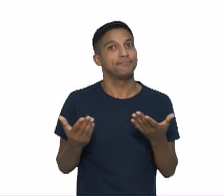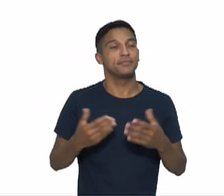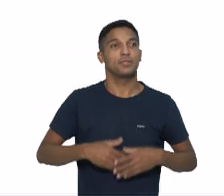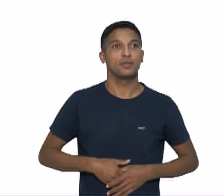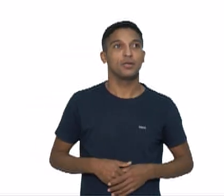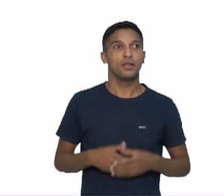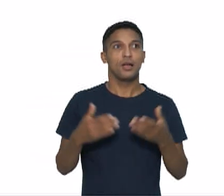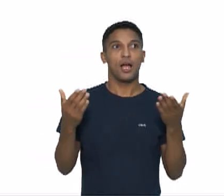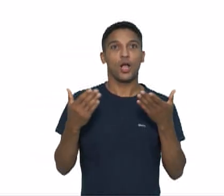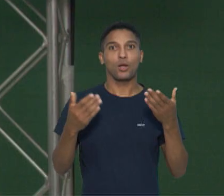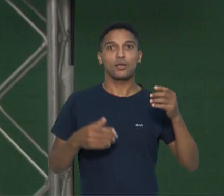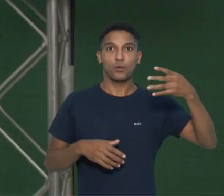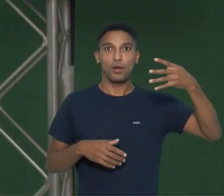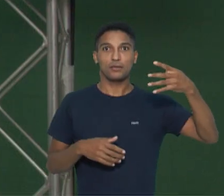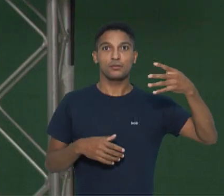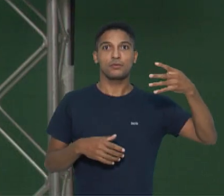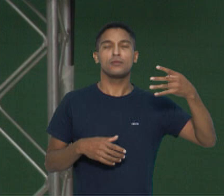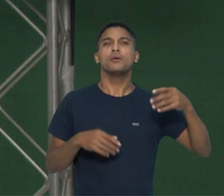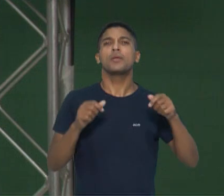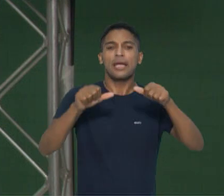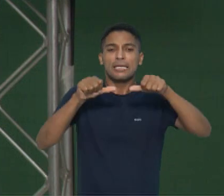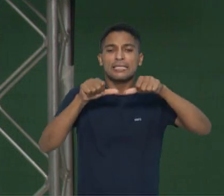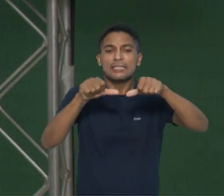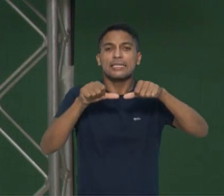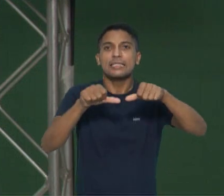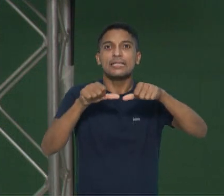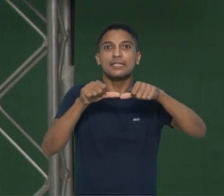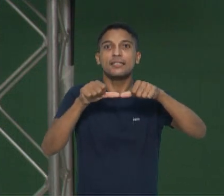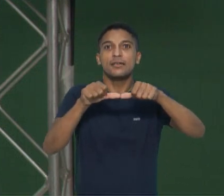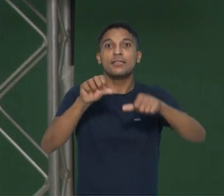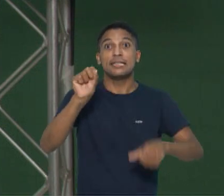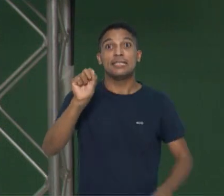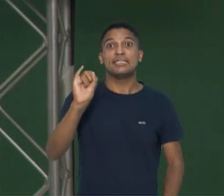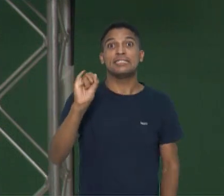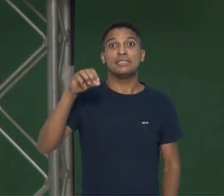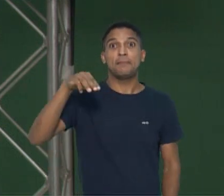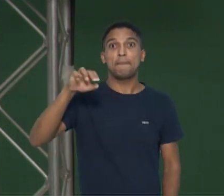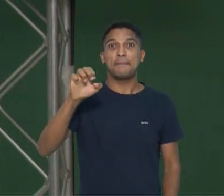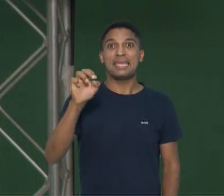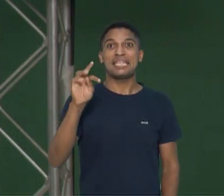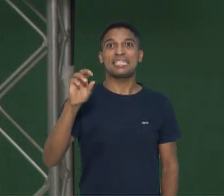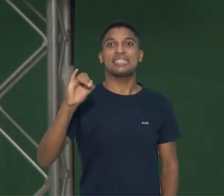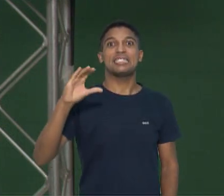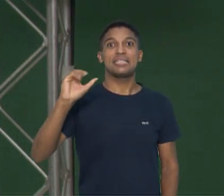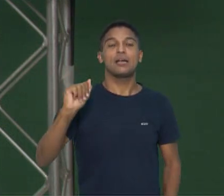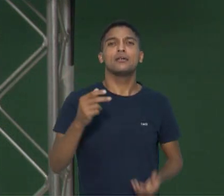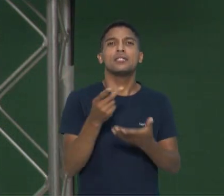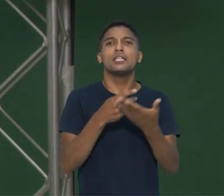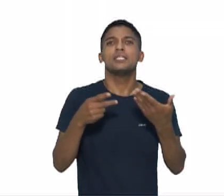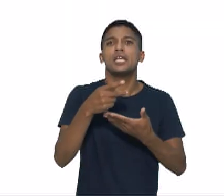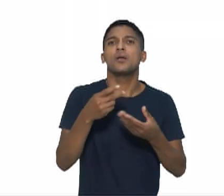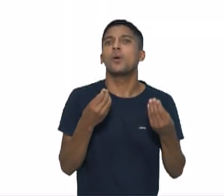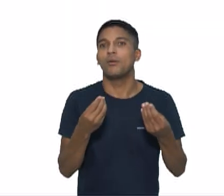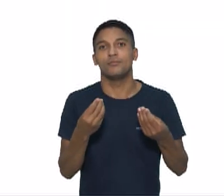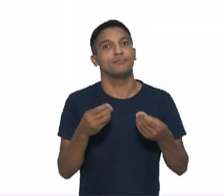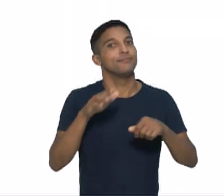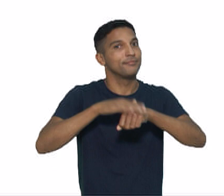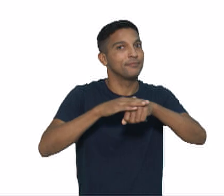como simétrica. Você vai explicar aí, vai escrever e daqui a pouquinho a gente confere essa resposta.